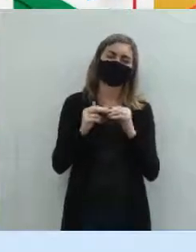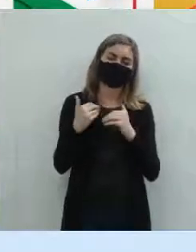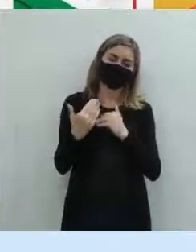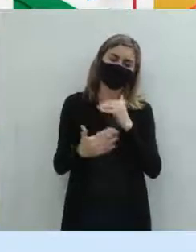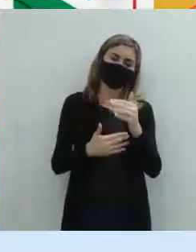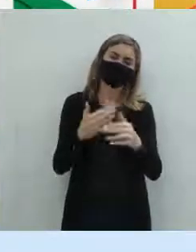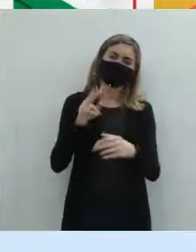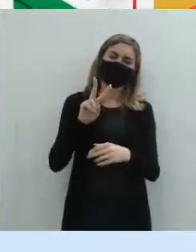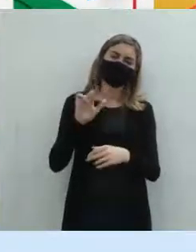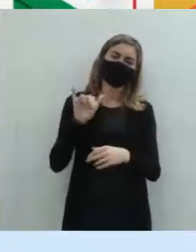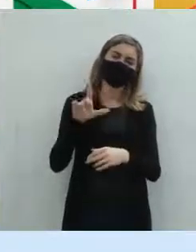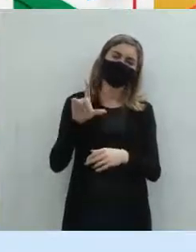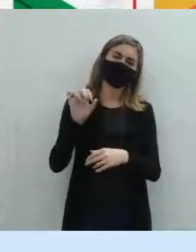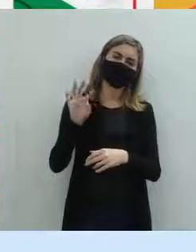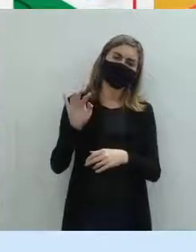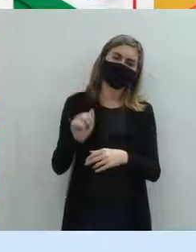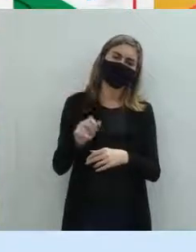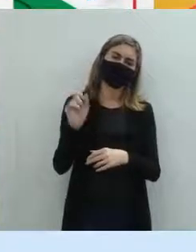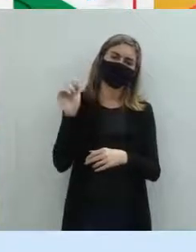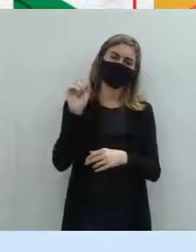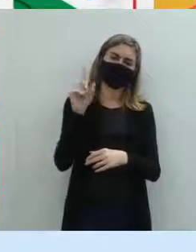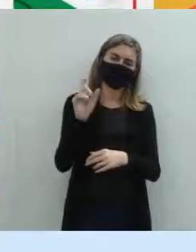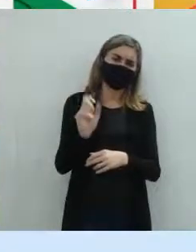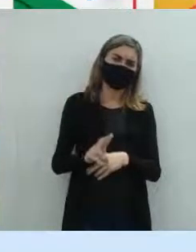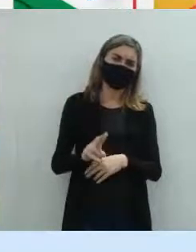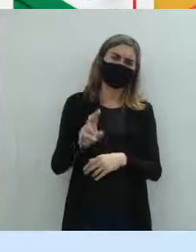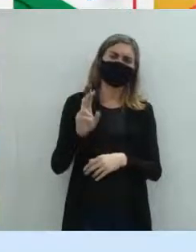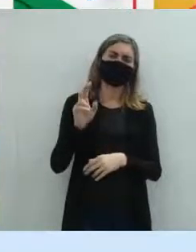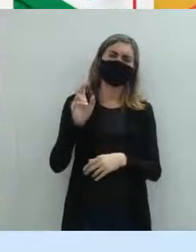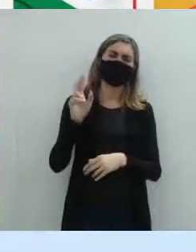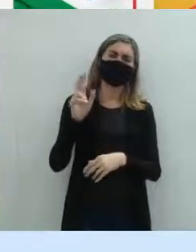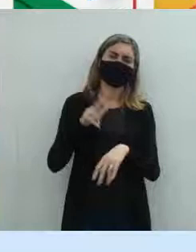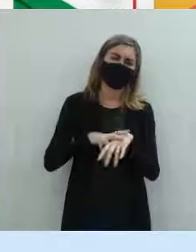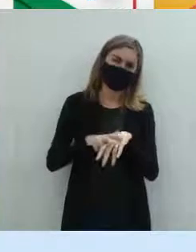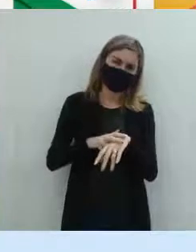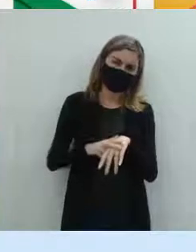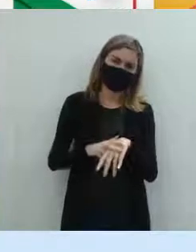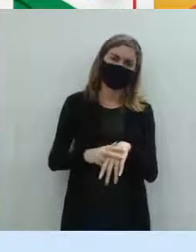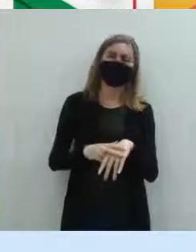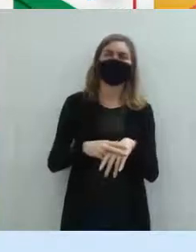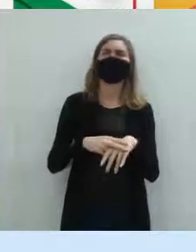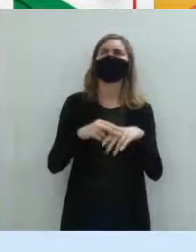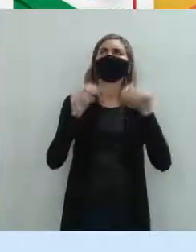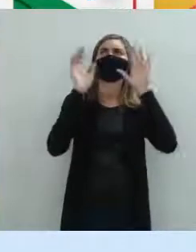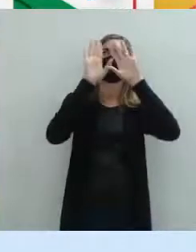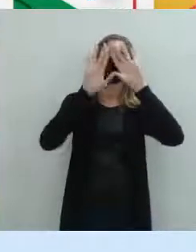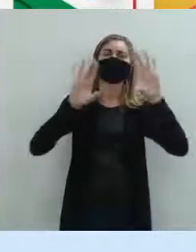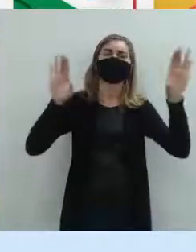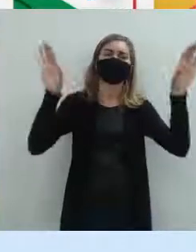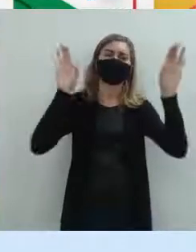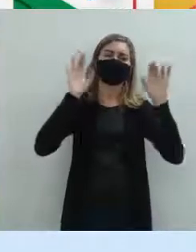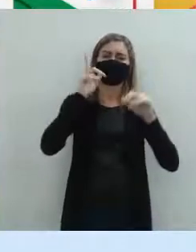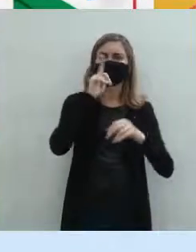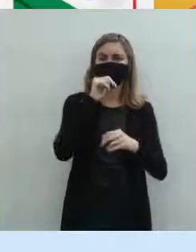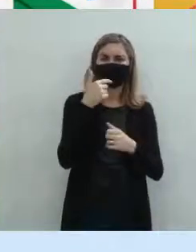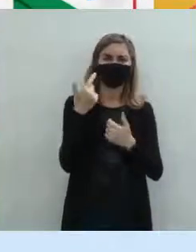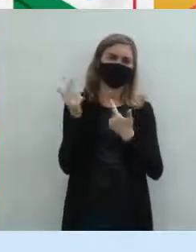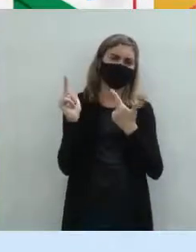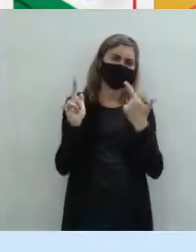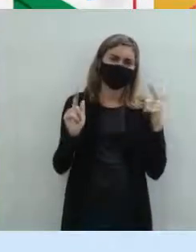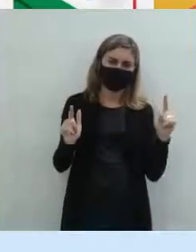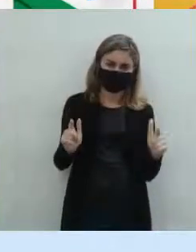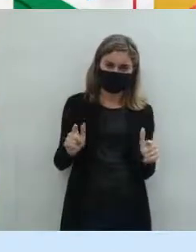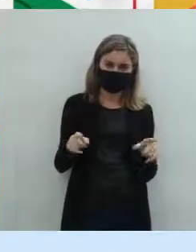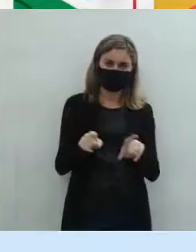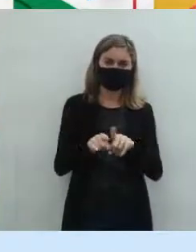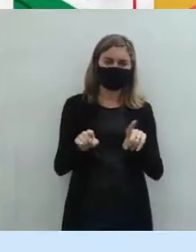derivados do violeta, azul e verde, associados à água, ao mar, ao céu, às árvores, entre outros, tá?